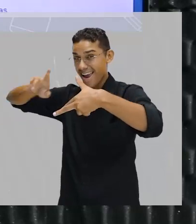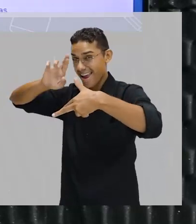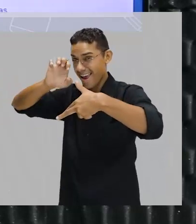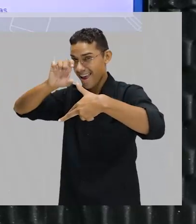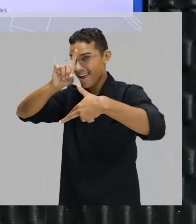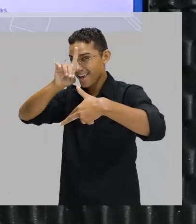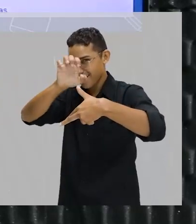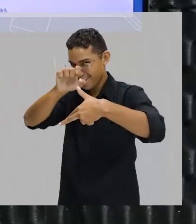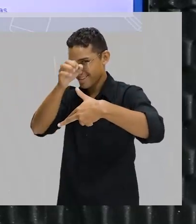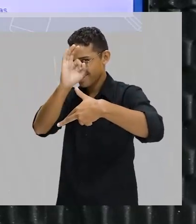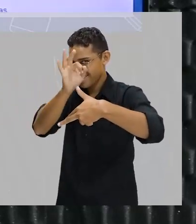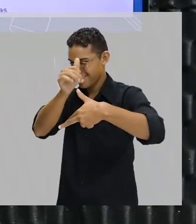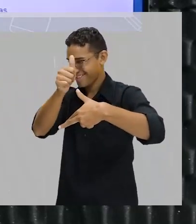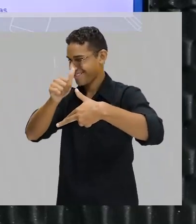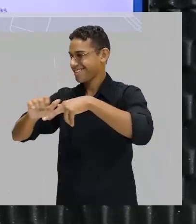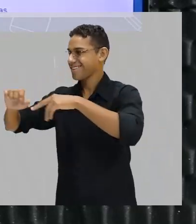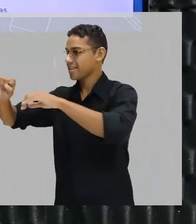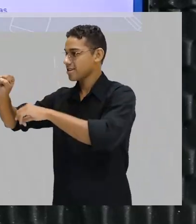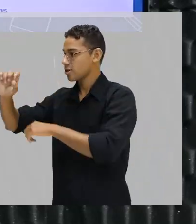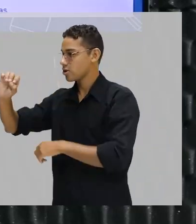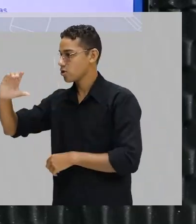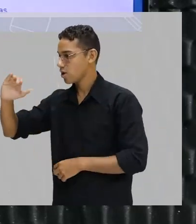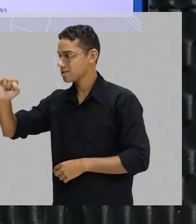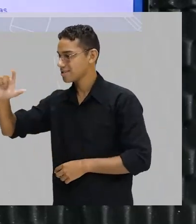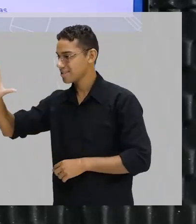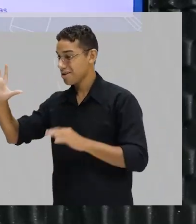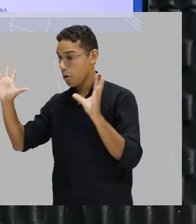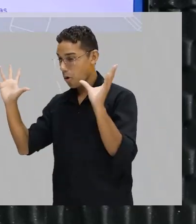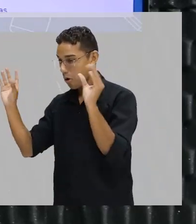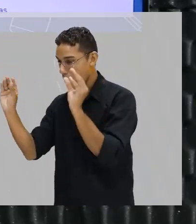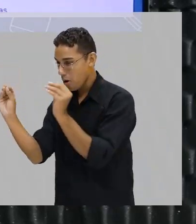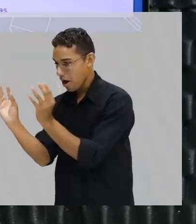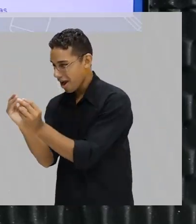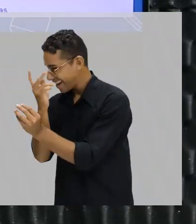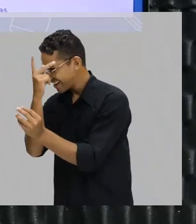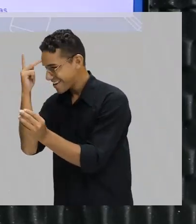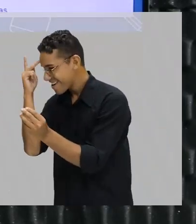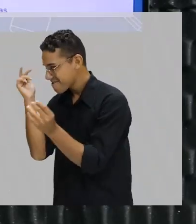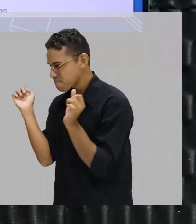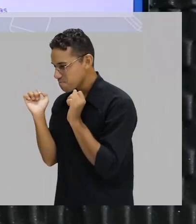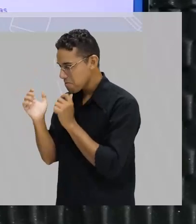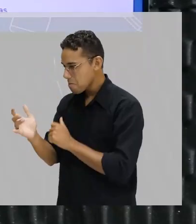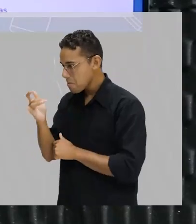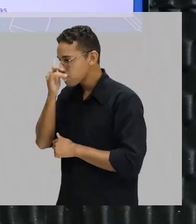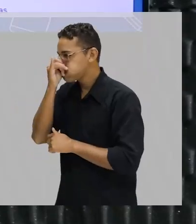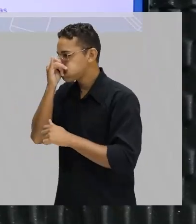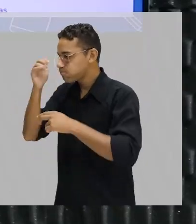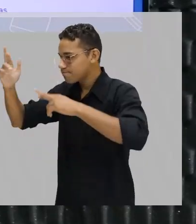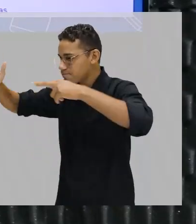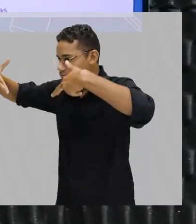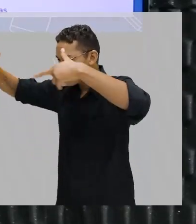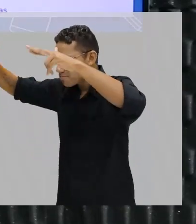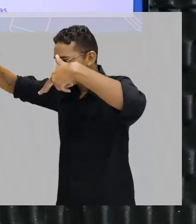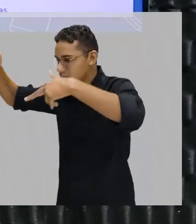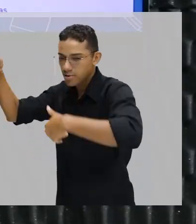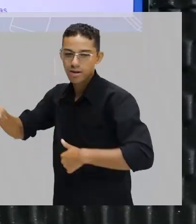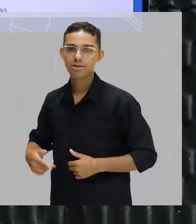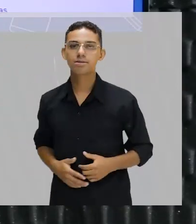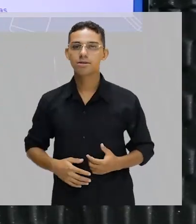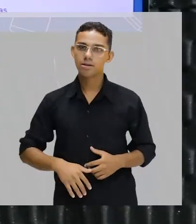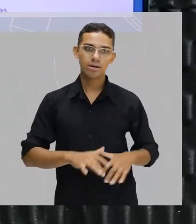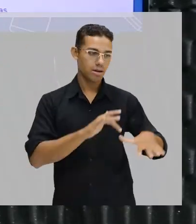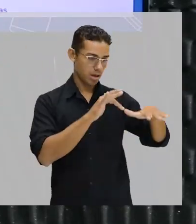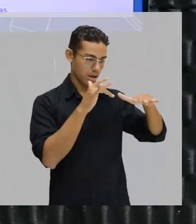Então, a charge, ela tem esse cunho crítico, econômico, político, social, que visa